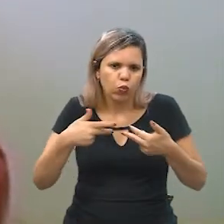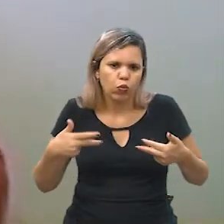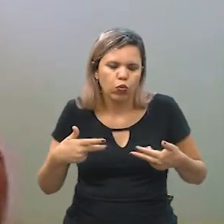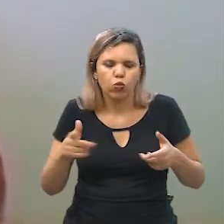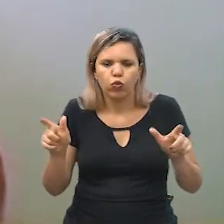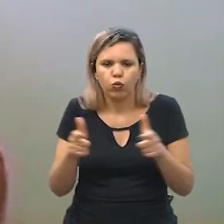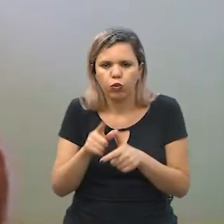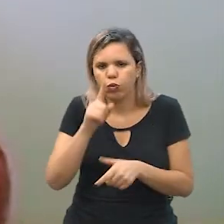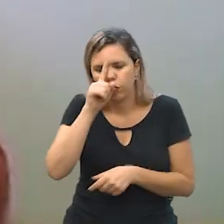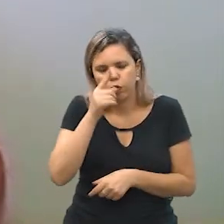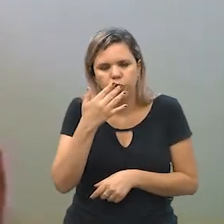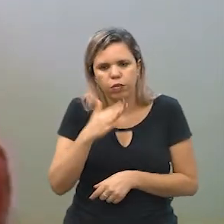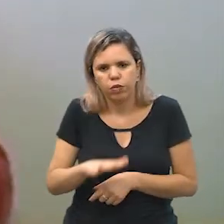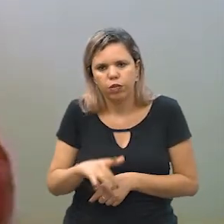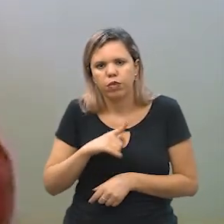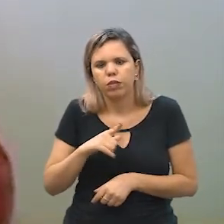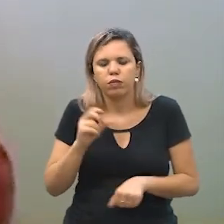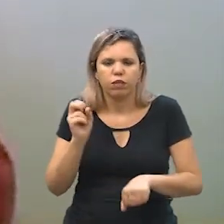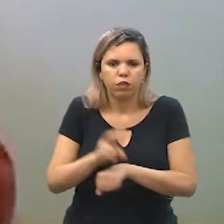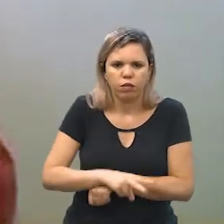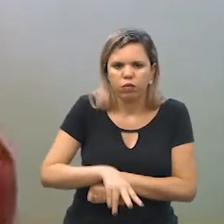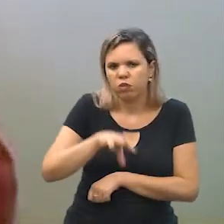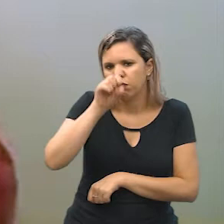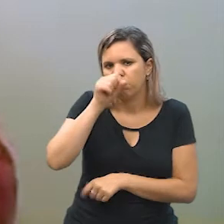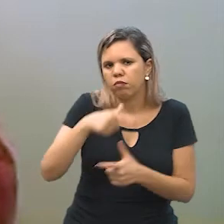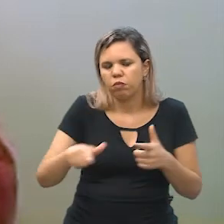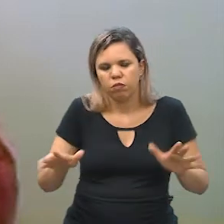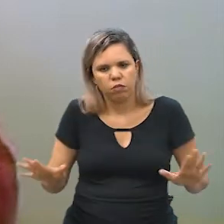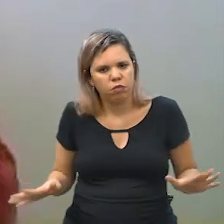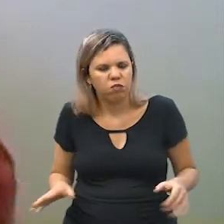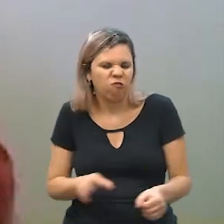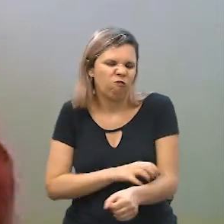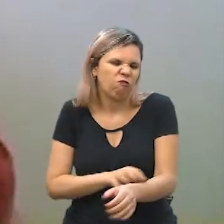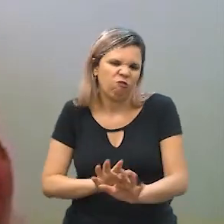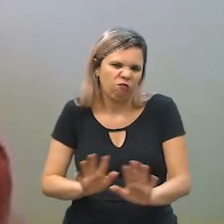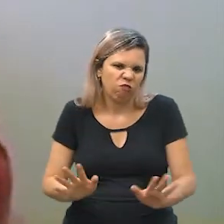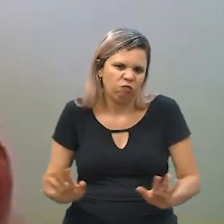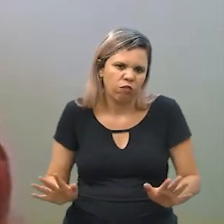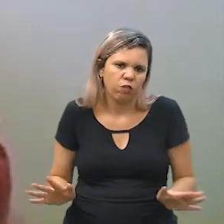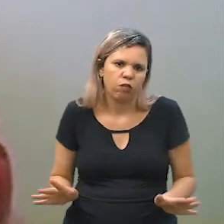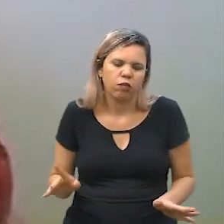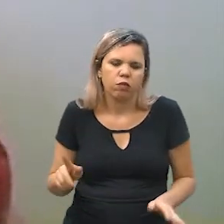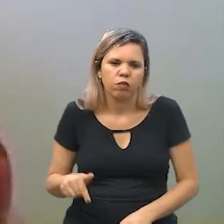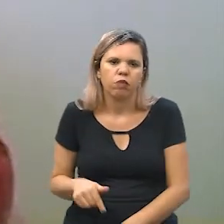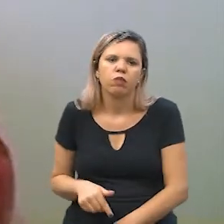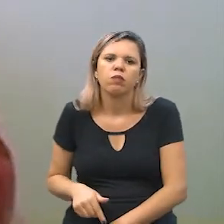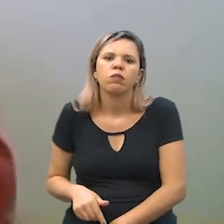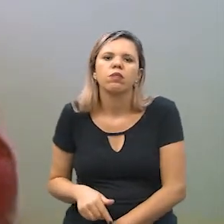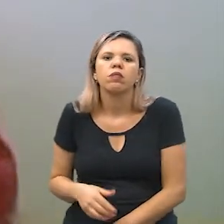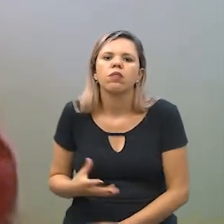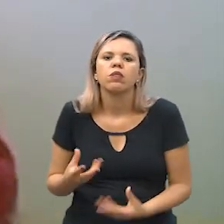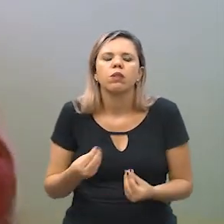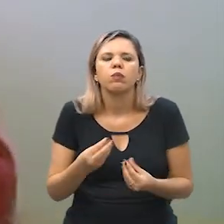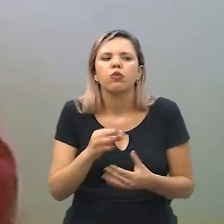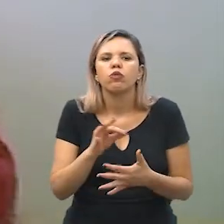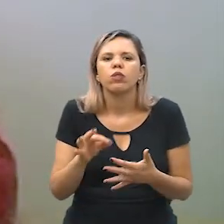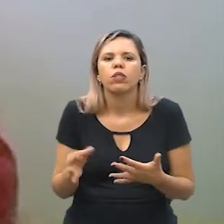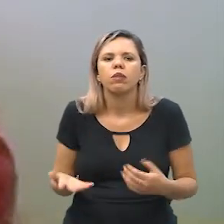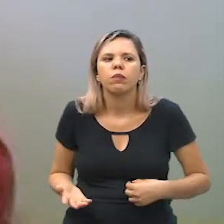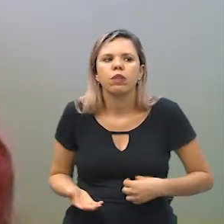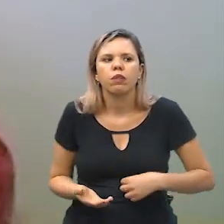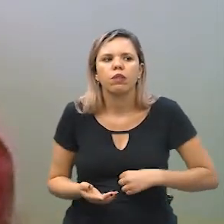risco dessa criança ter infecções respiratórias, ter processos alérgicos. Então, ele é assim, tem muitos elementos,